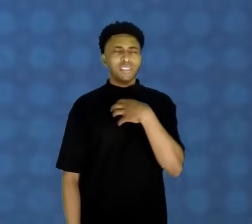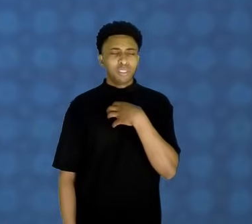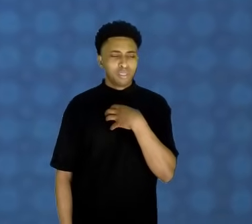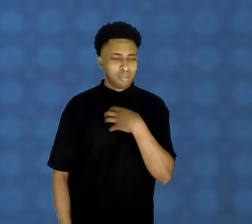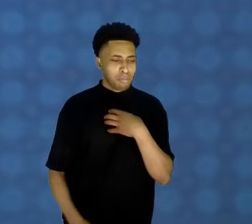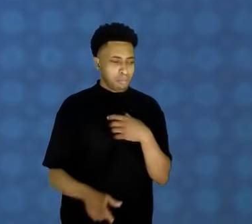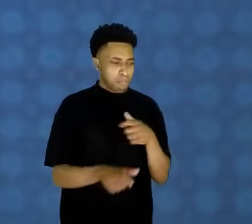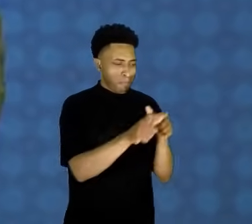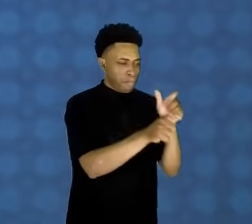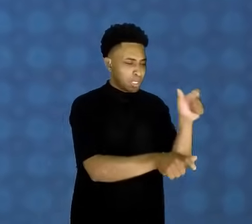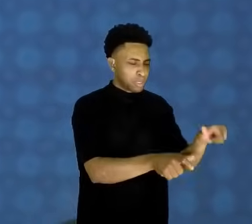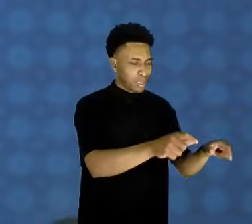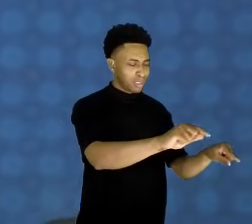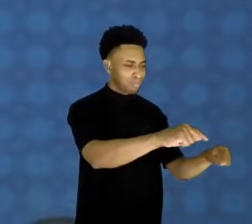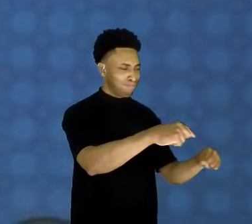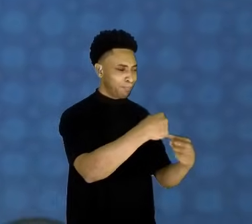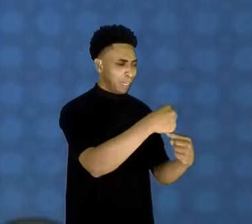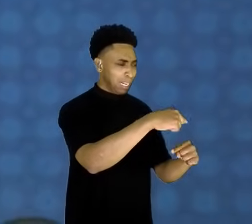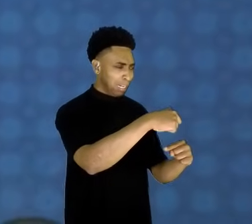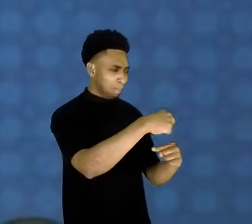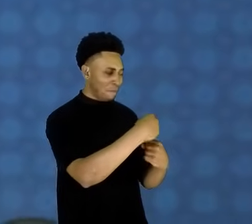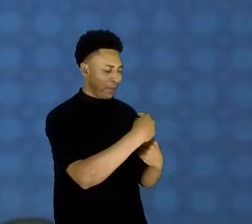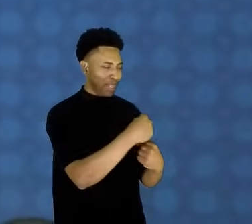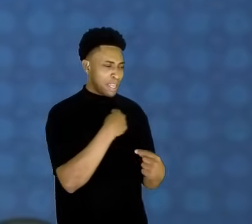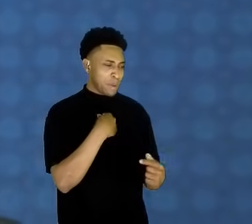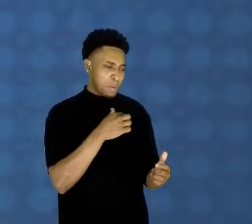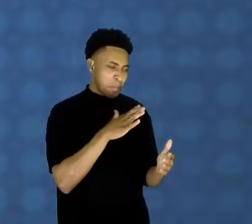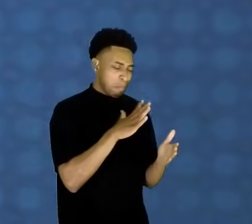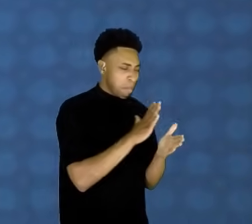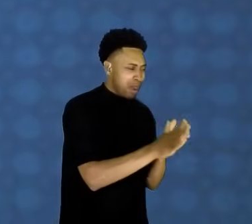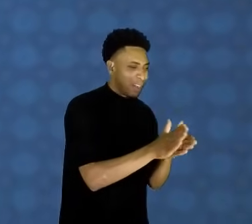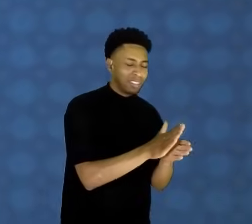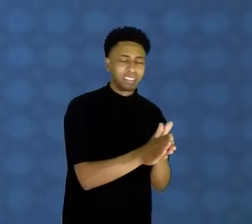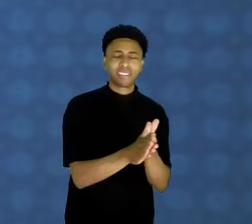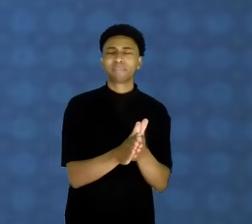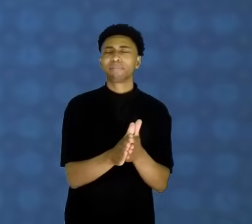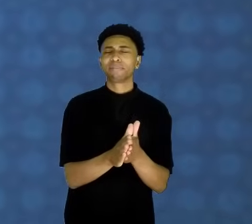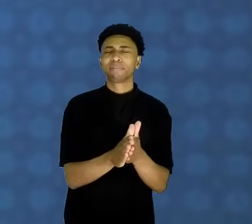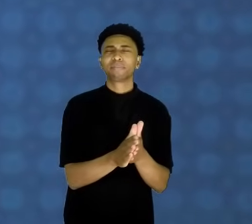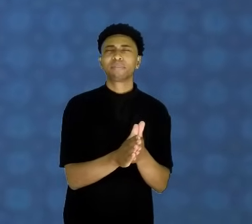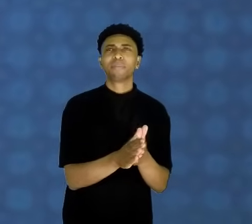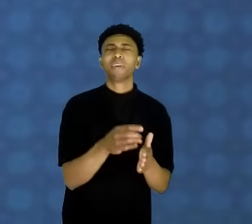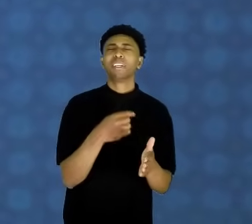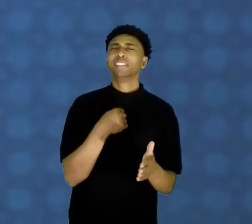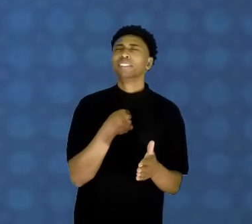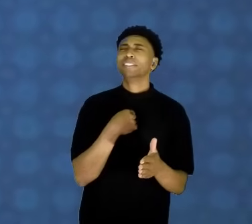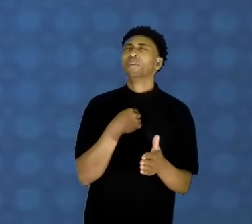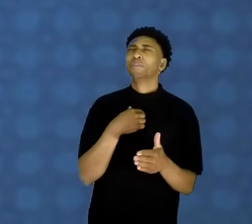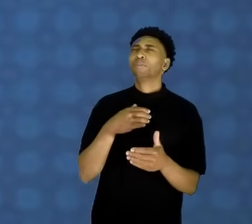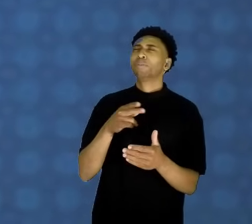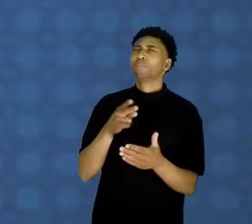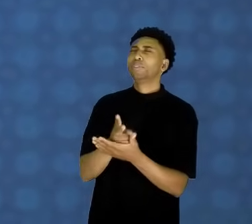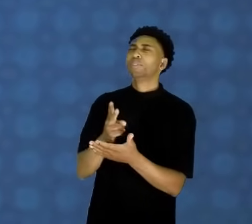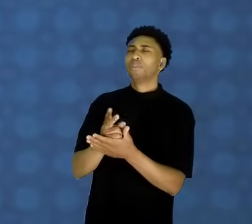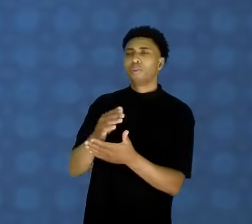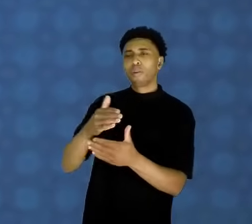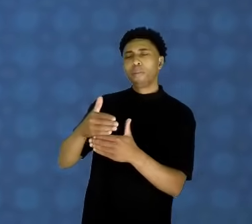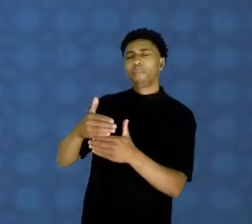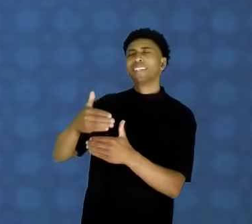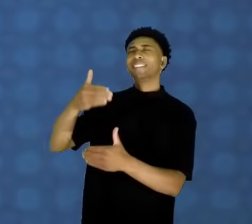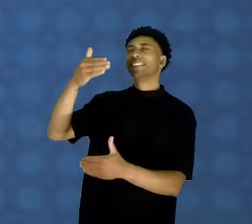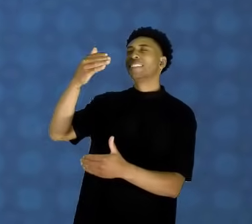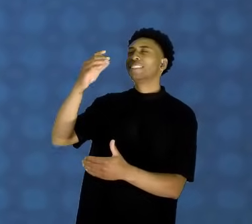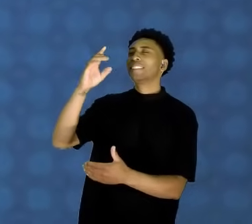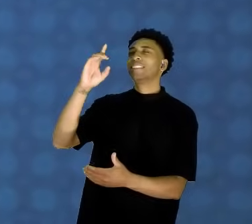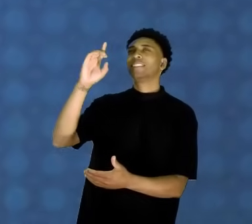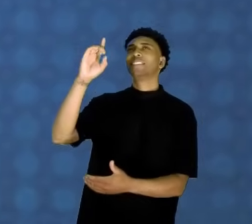me destruir, pessoas querendo que eu vá embora. Mas irritantemente eu fico, irritantemente eu